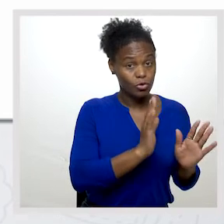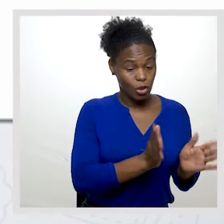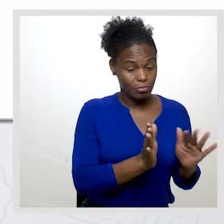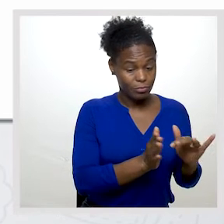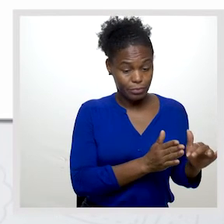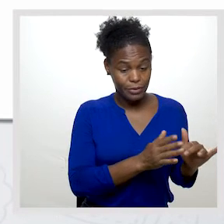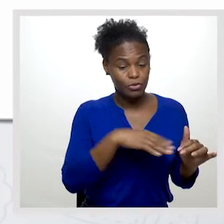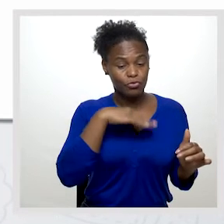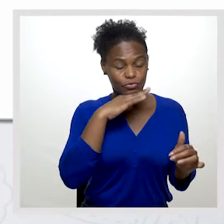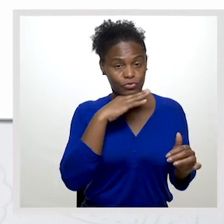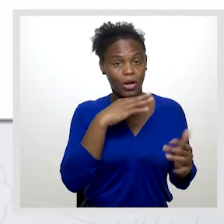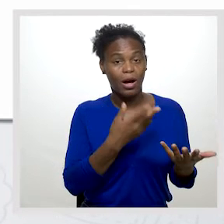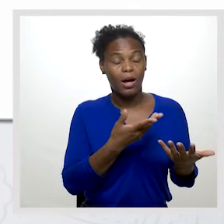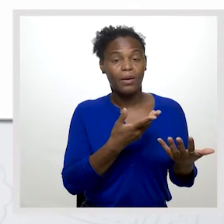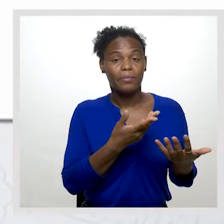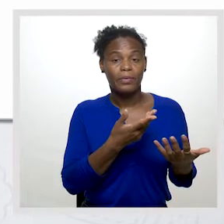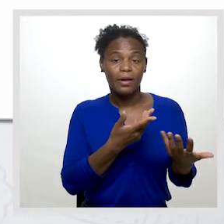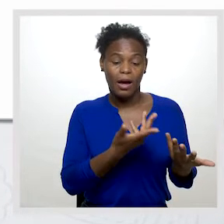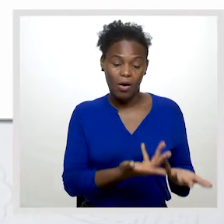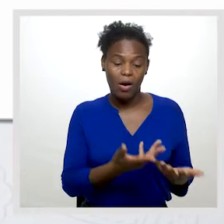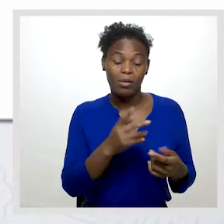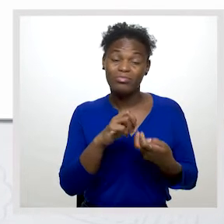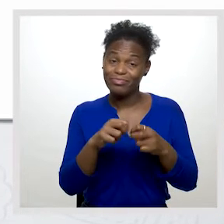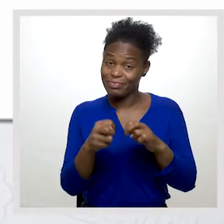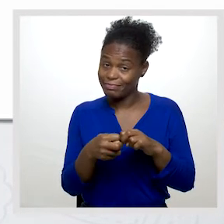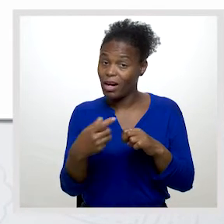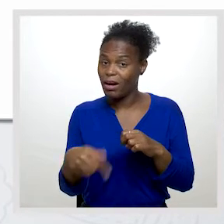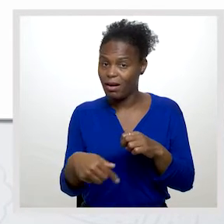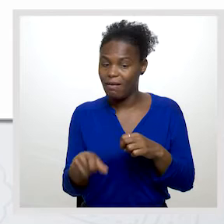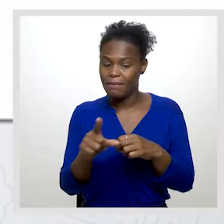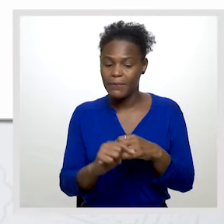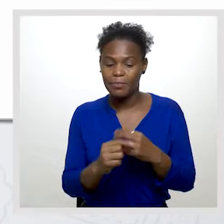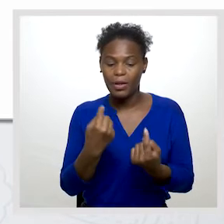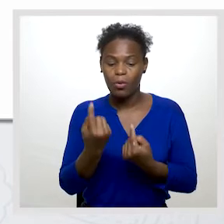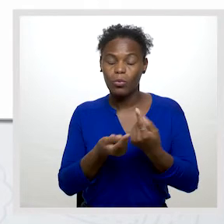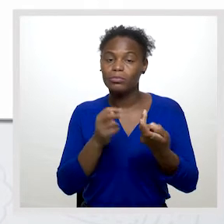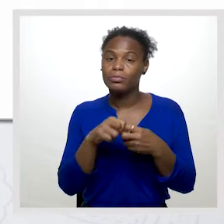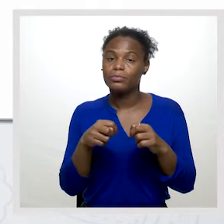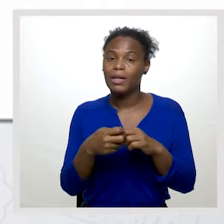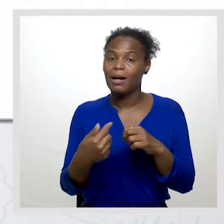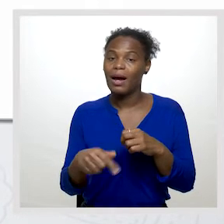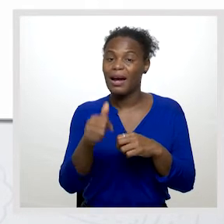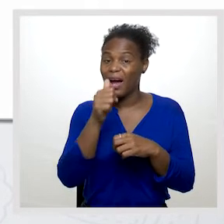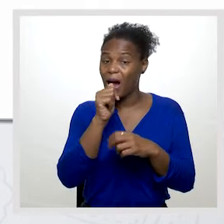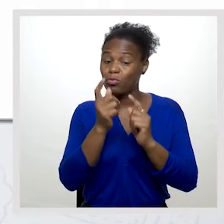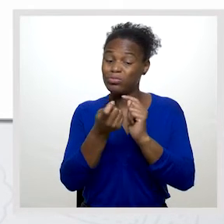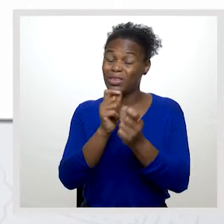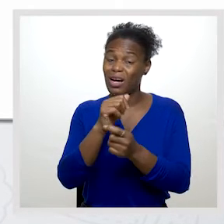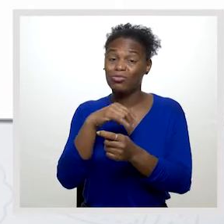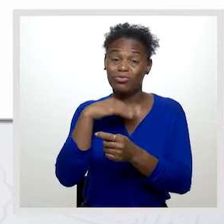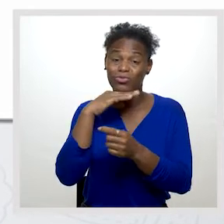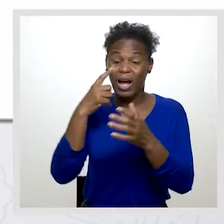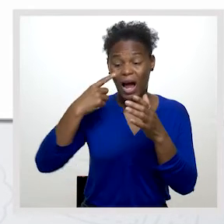da poluição, então essas causas trouxeram algumas consequências. Uma das consequências é a contaminação de